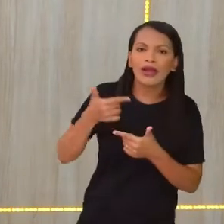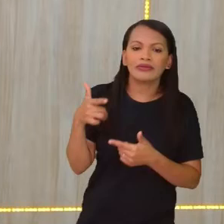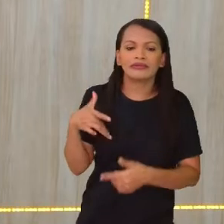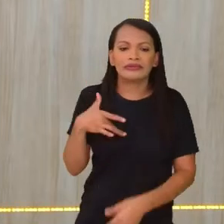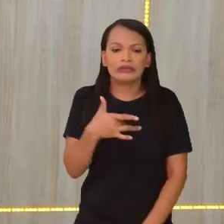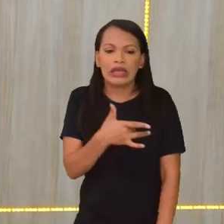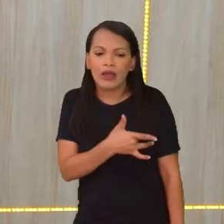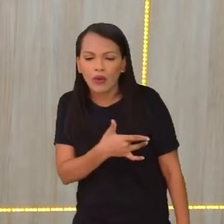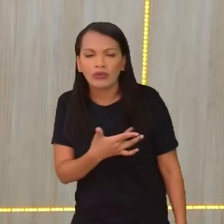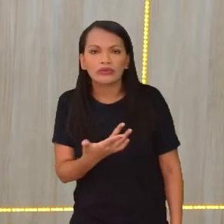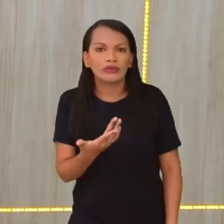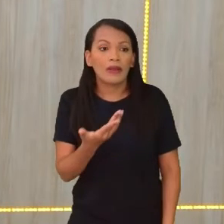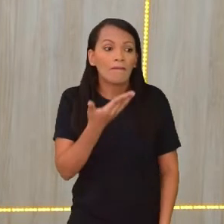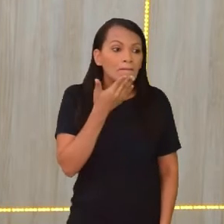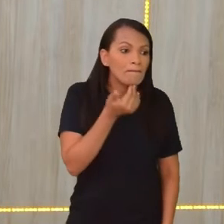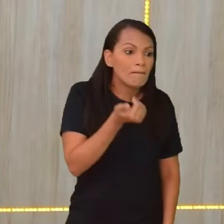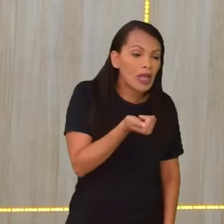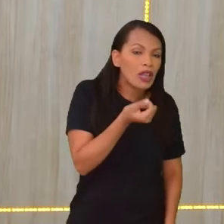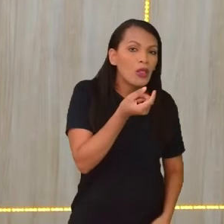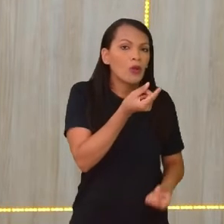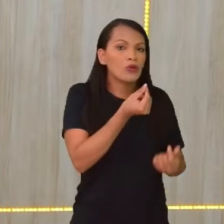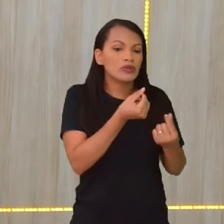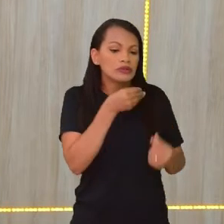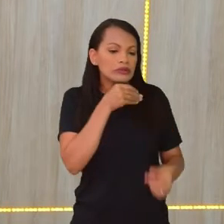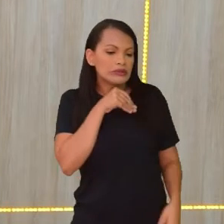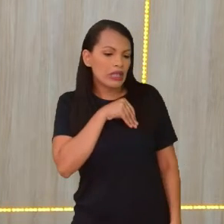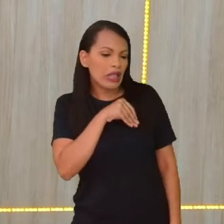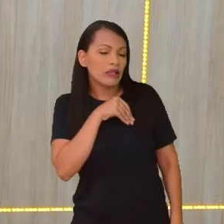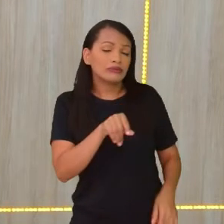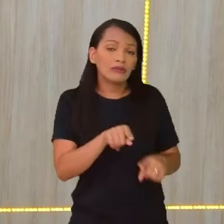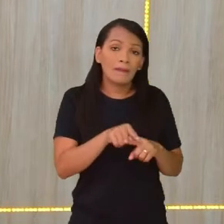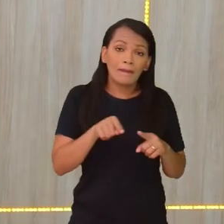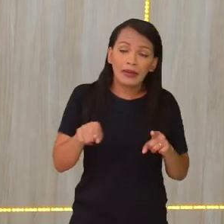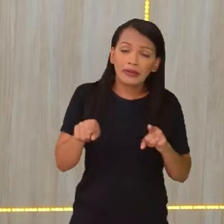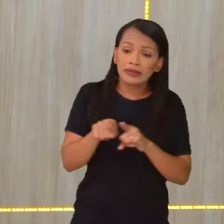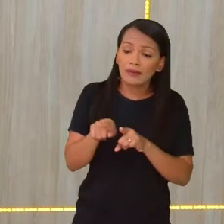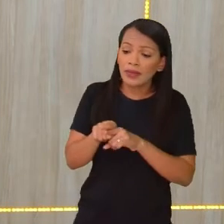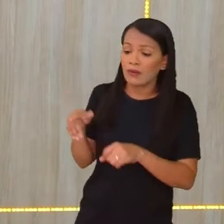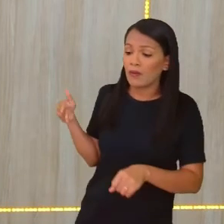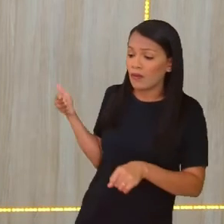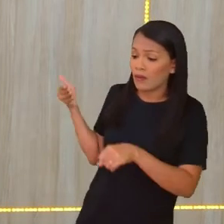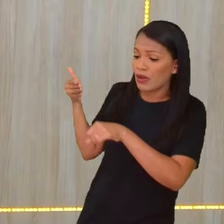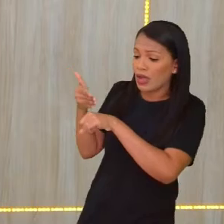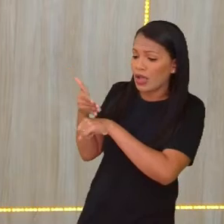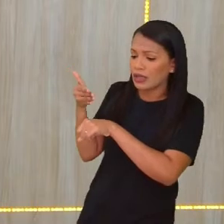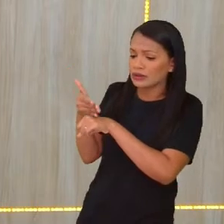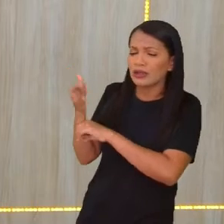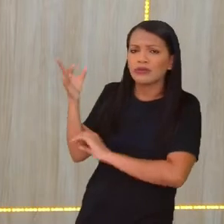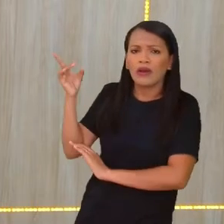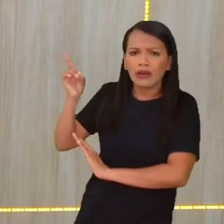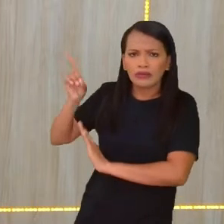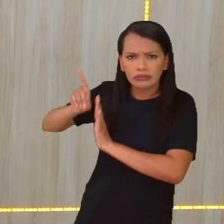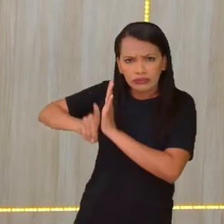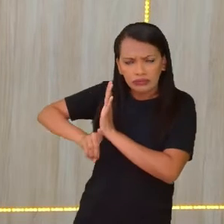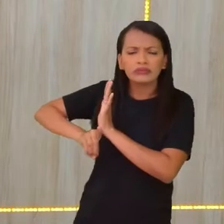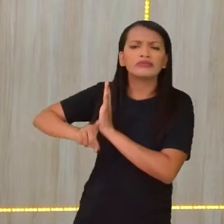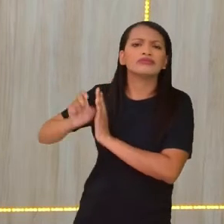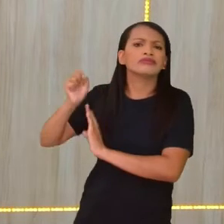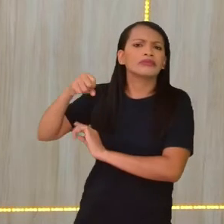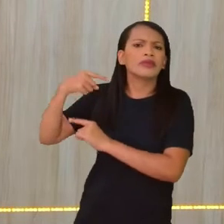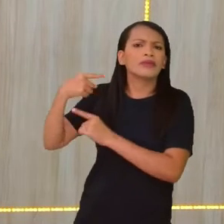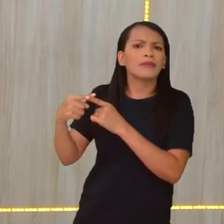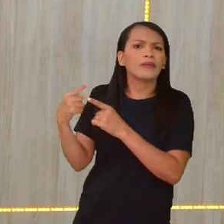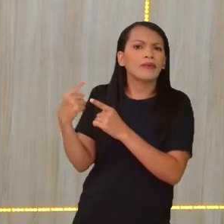salários, não, mas a questão, né, do acesso a direitos, né,